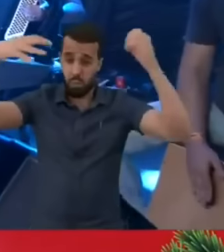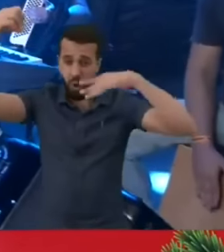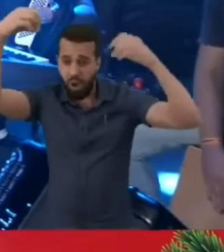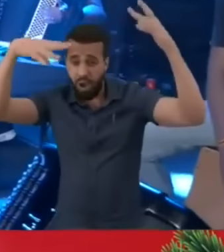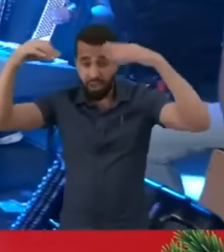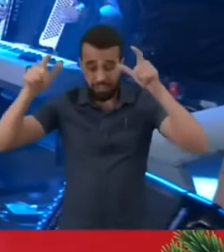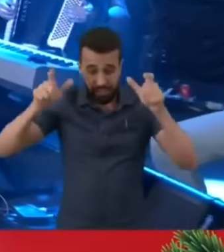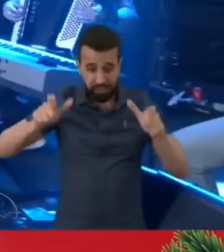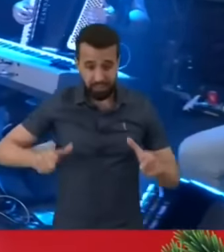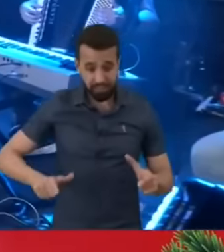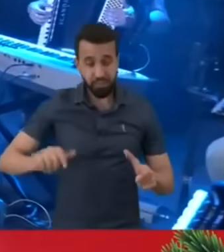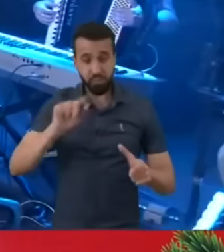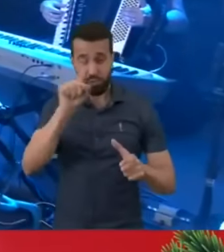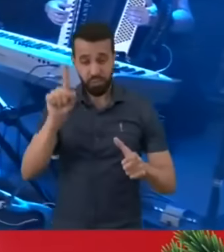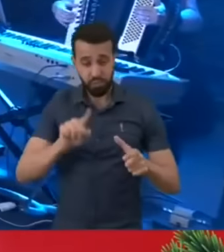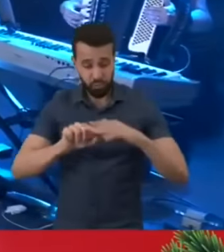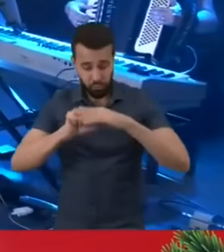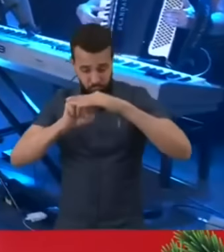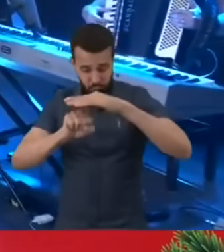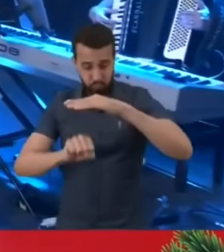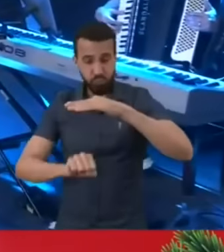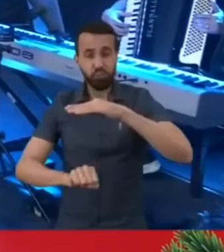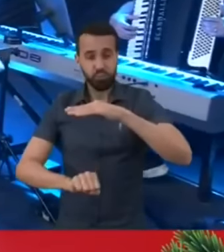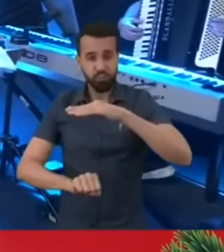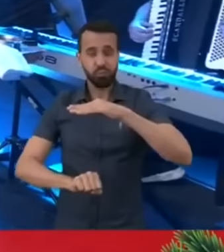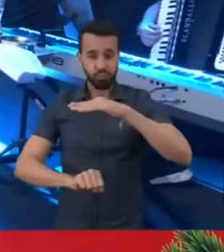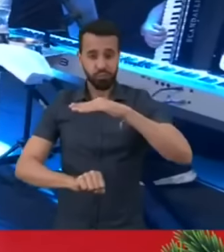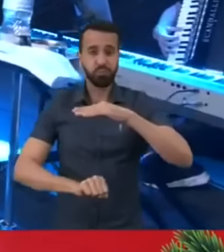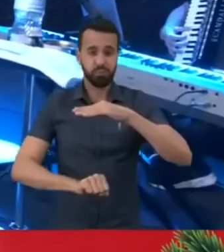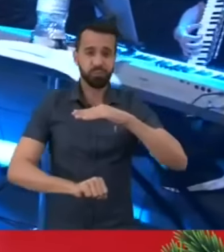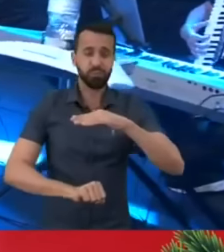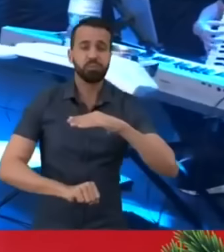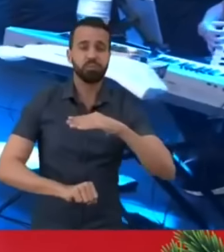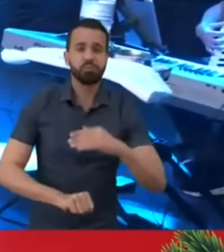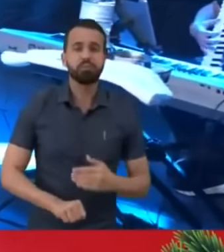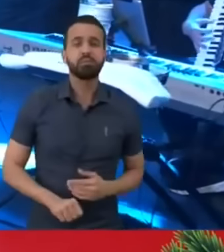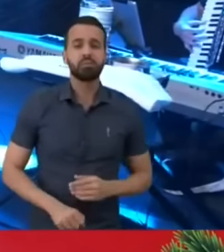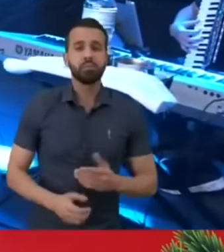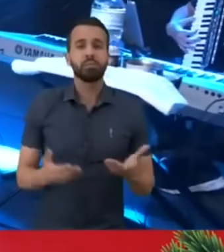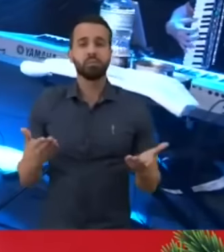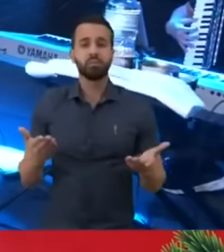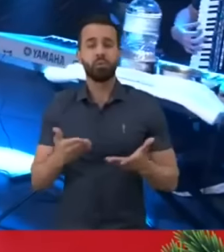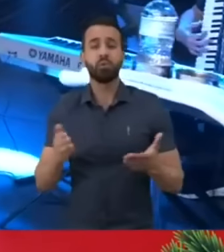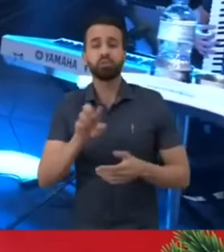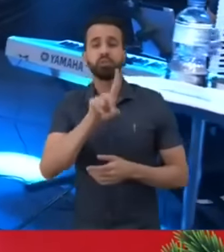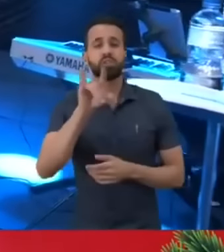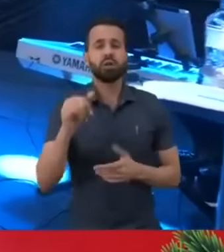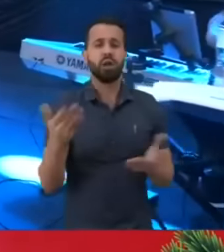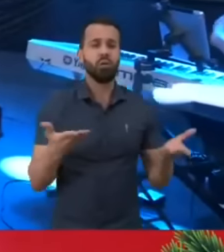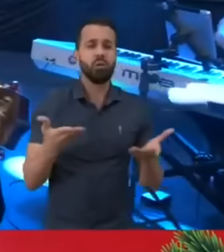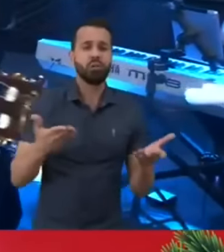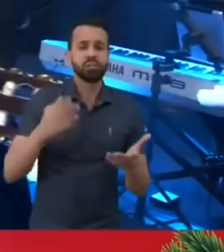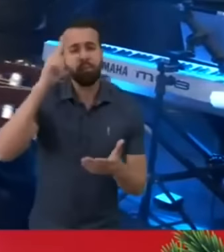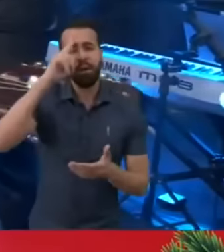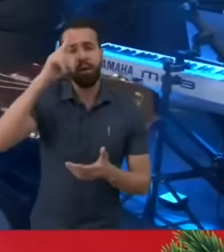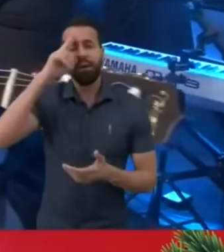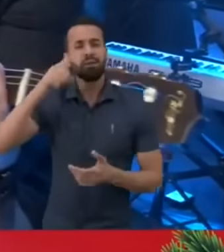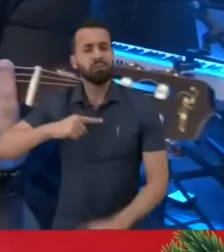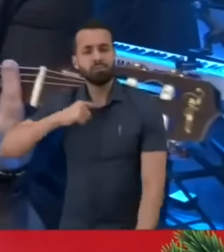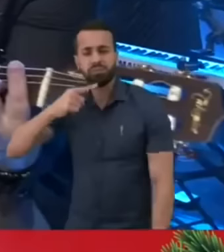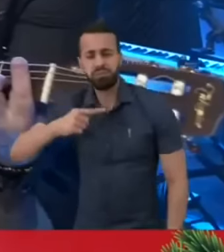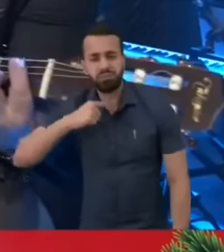Hoje é sexta-feira, dia de sextar. Vamos lá. Não sei nem que dia que é hoje, acredito. Sexta. Vai. Não